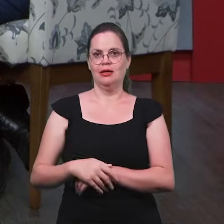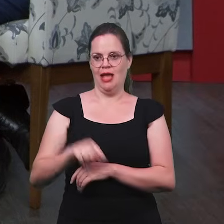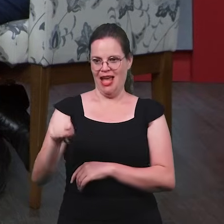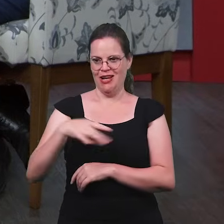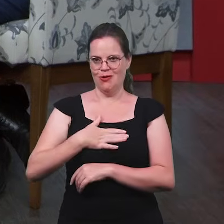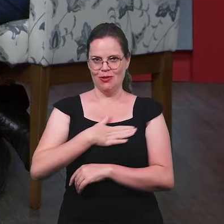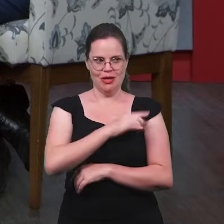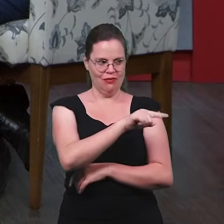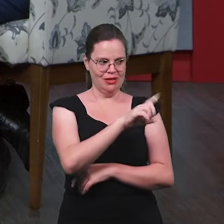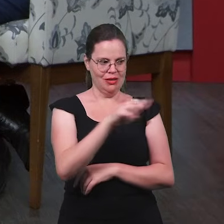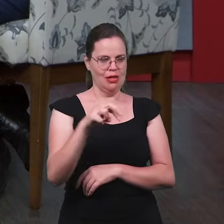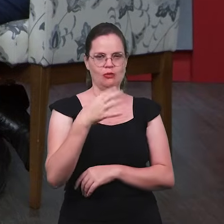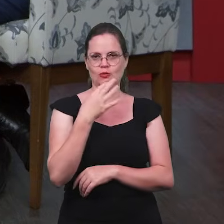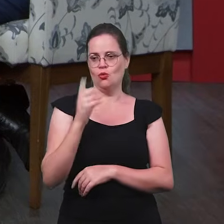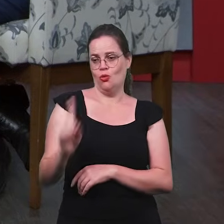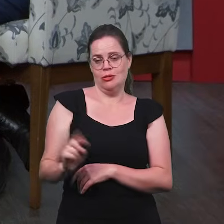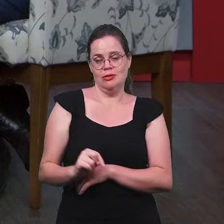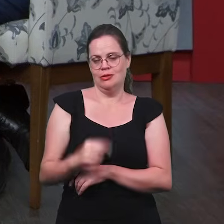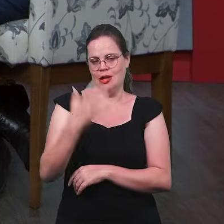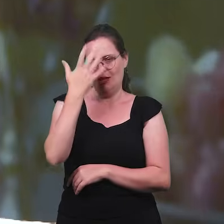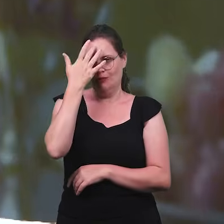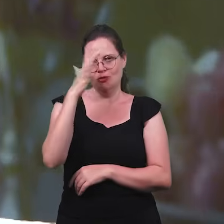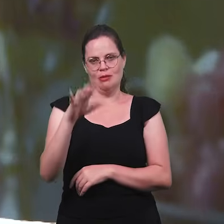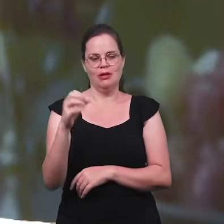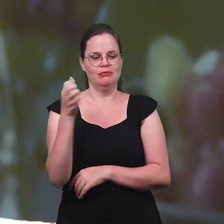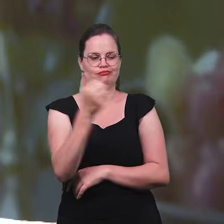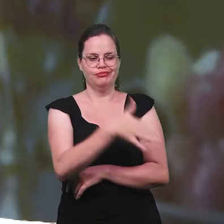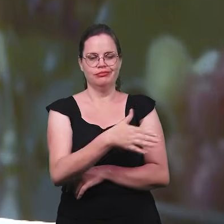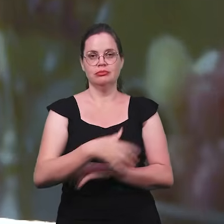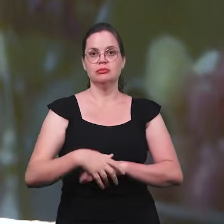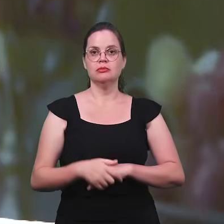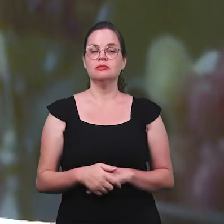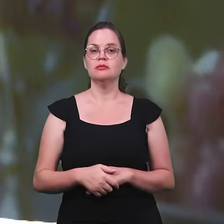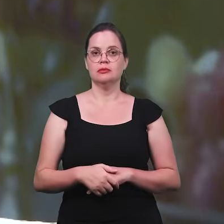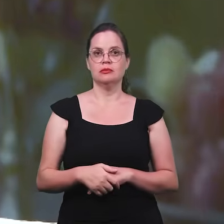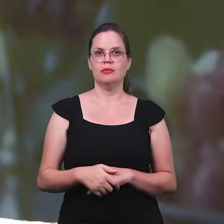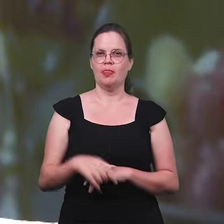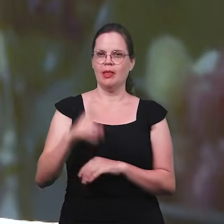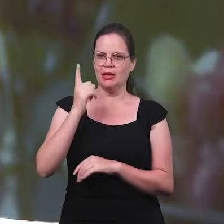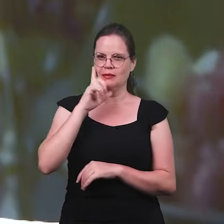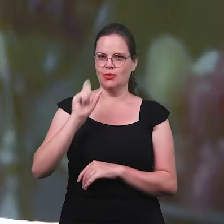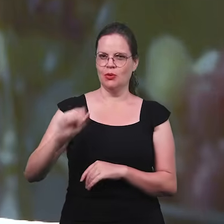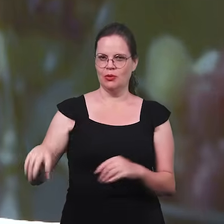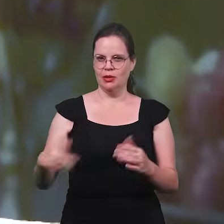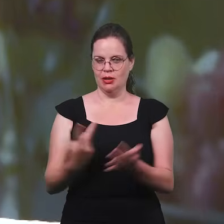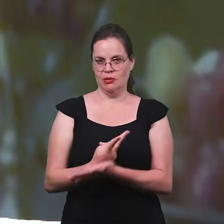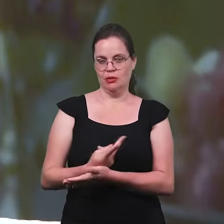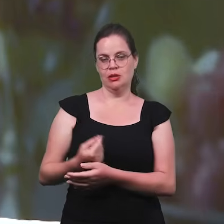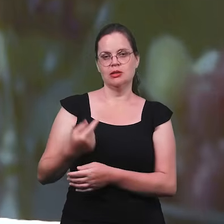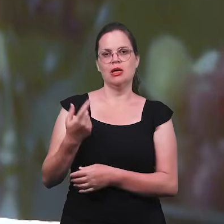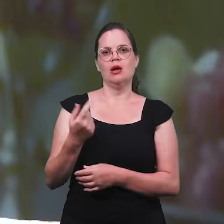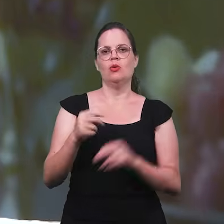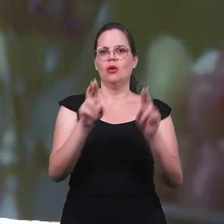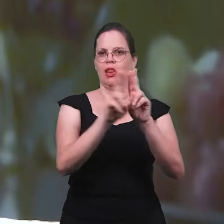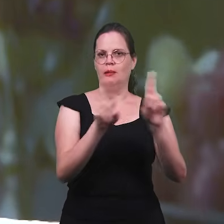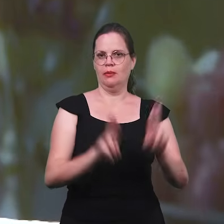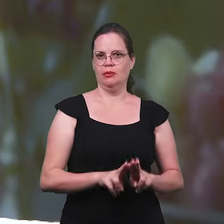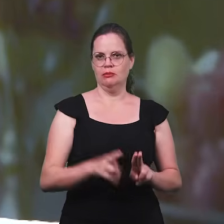Carlos e irmãos, que um fato como aquele que tinha acontecido com